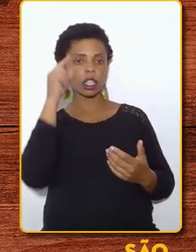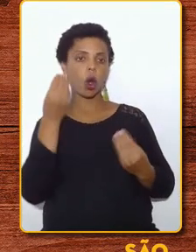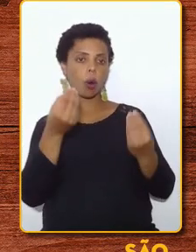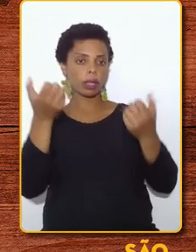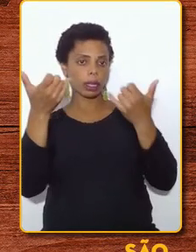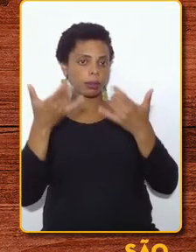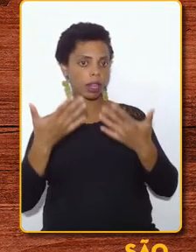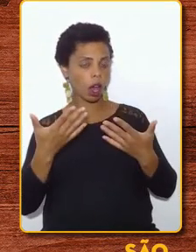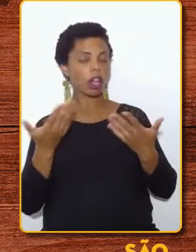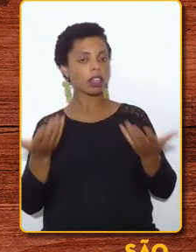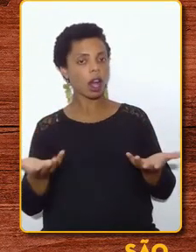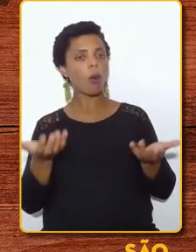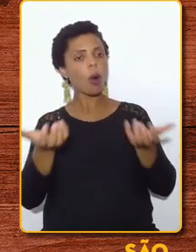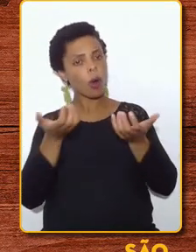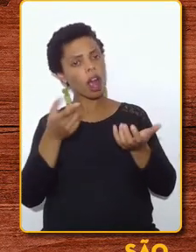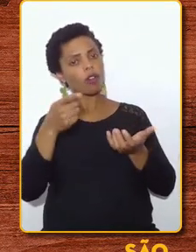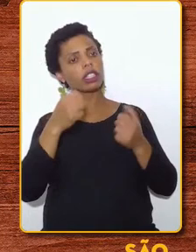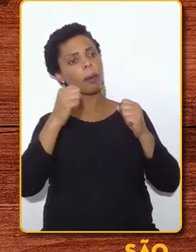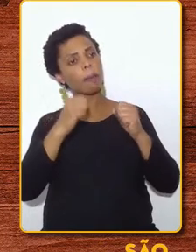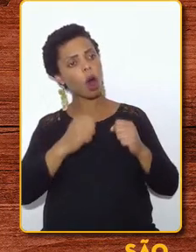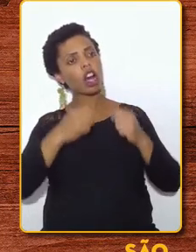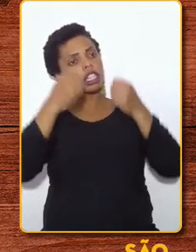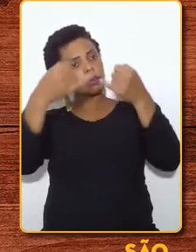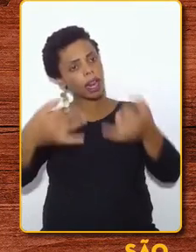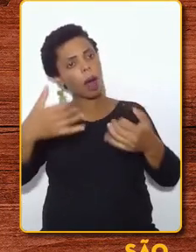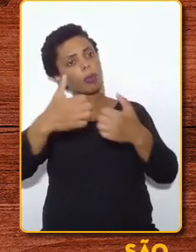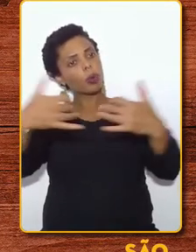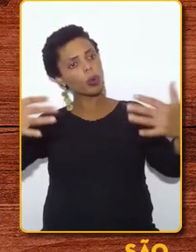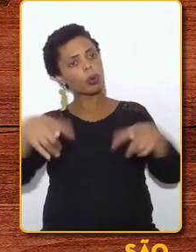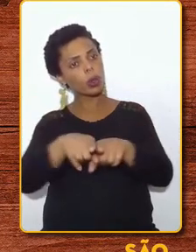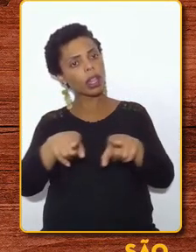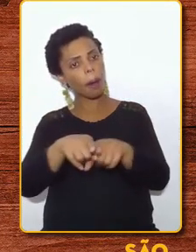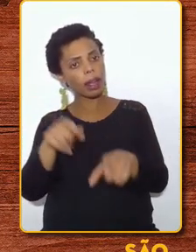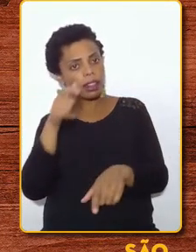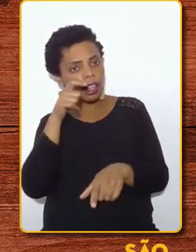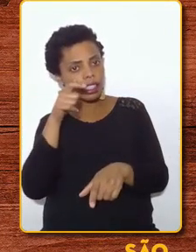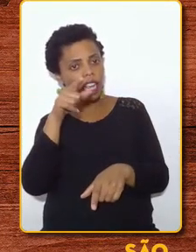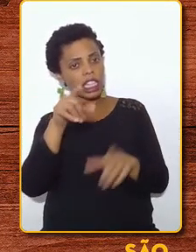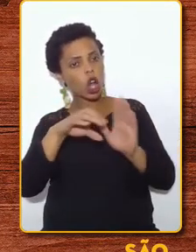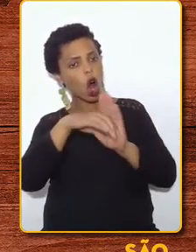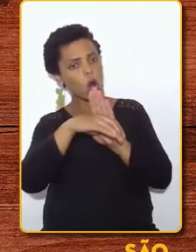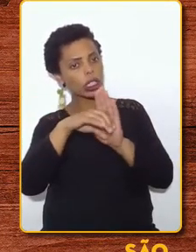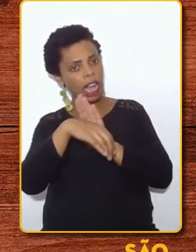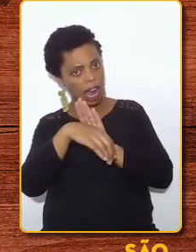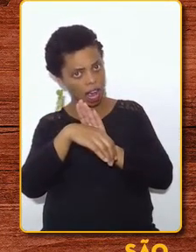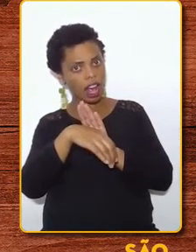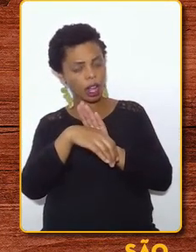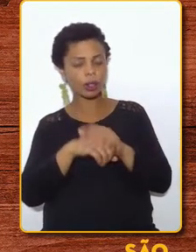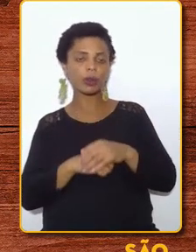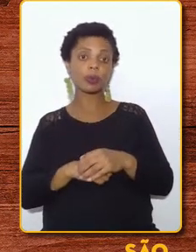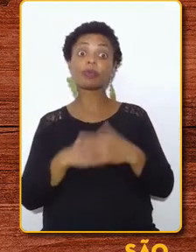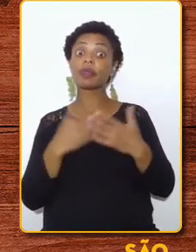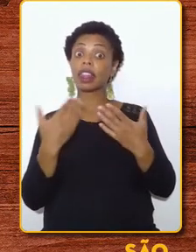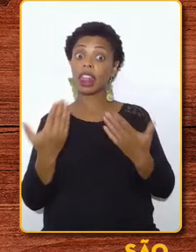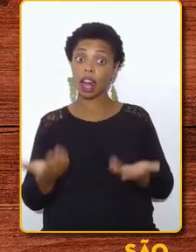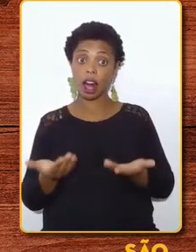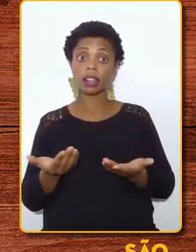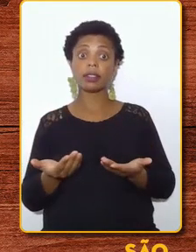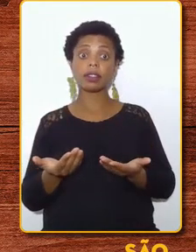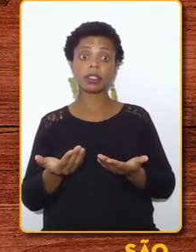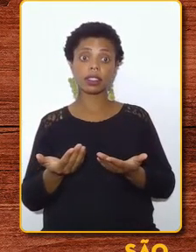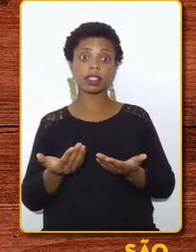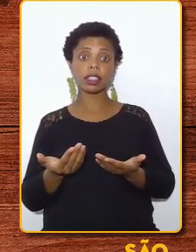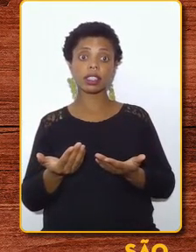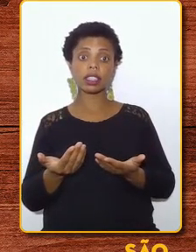Então eu queria que você explicasse um pouquinho para o público que está assistindo esse conceito, e a partir disso, dissesse assim, como é que